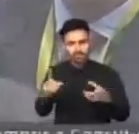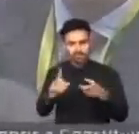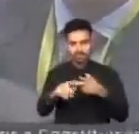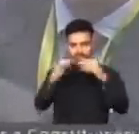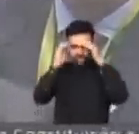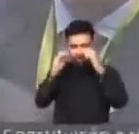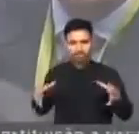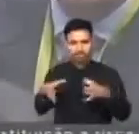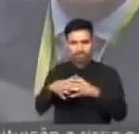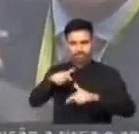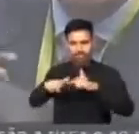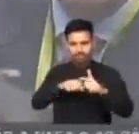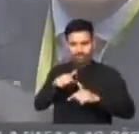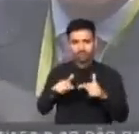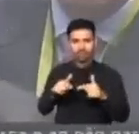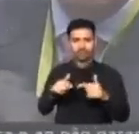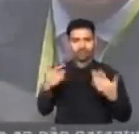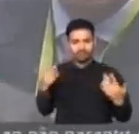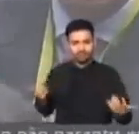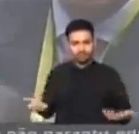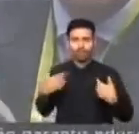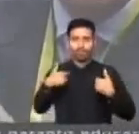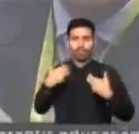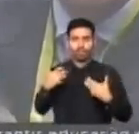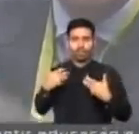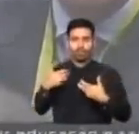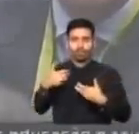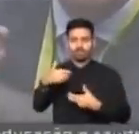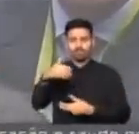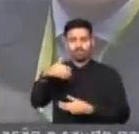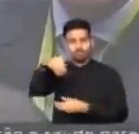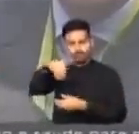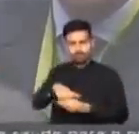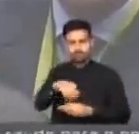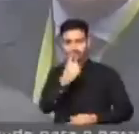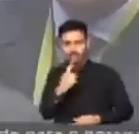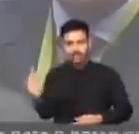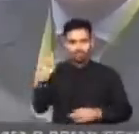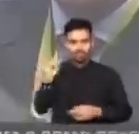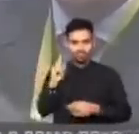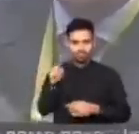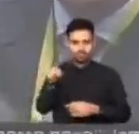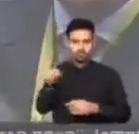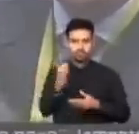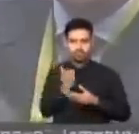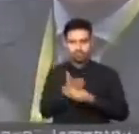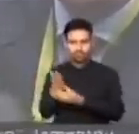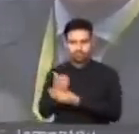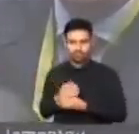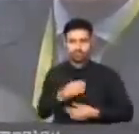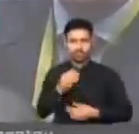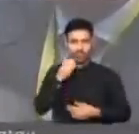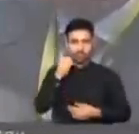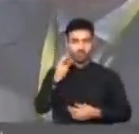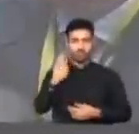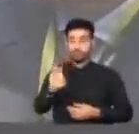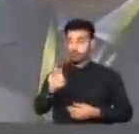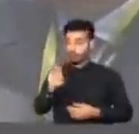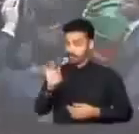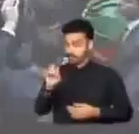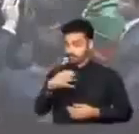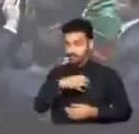respeitando a classe trabalhadora, que eu quero aqui encaminhar um voto não neste processo. Deputado Bebeto, do PSB